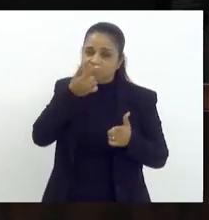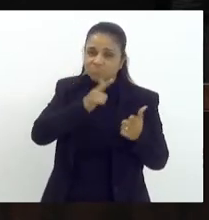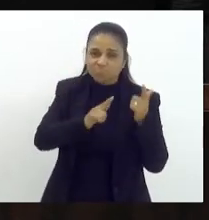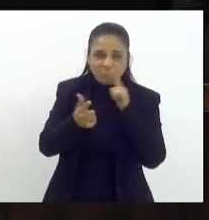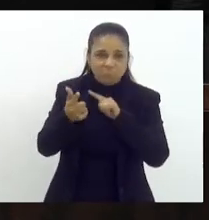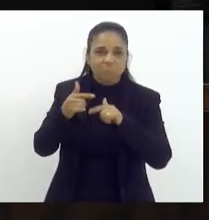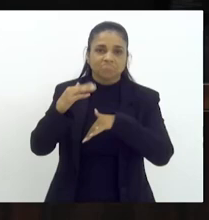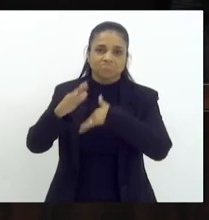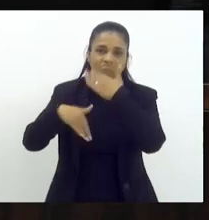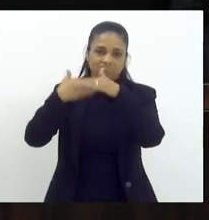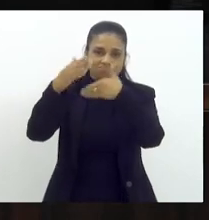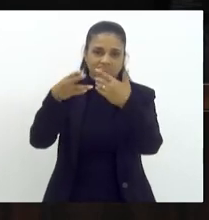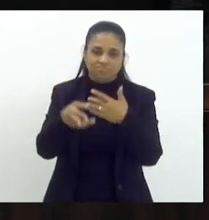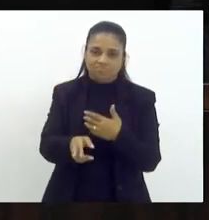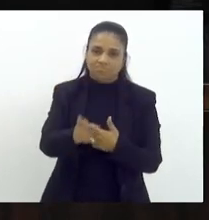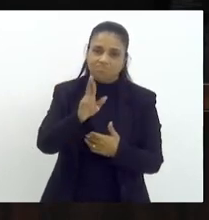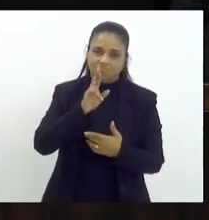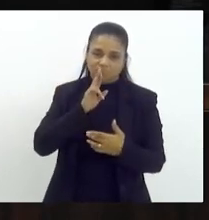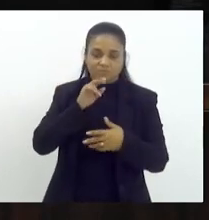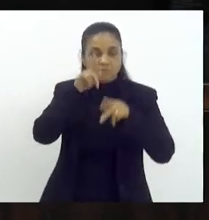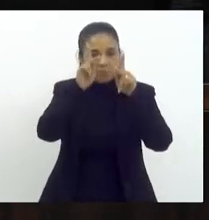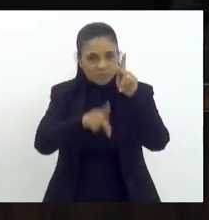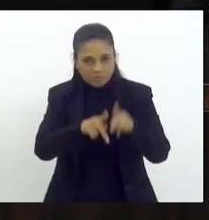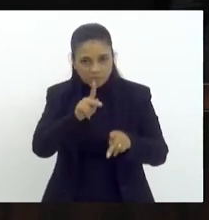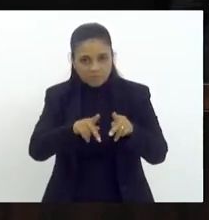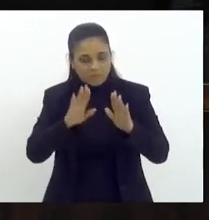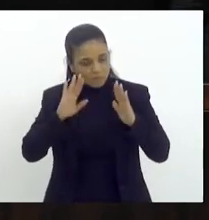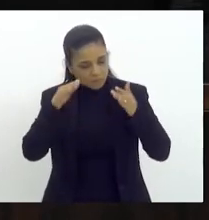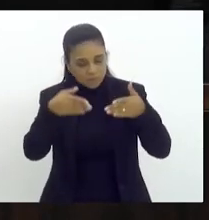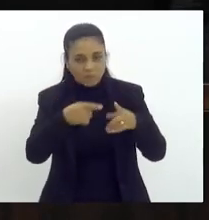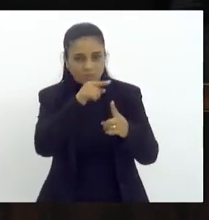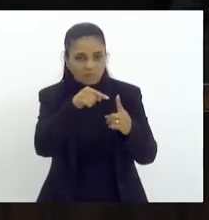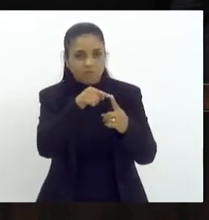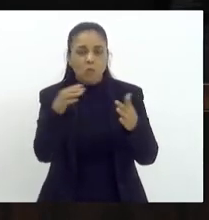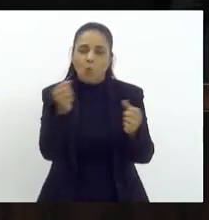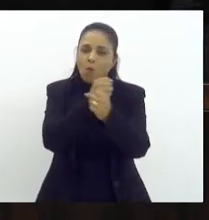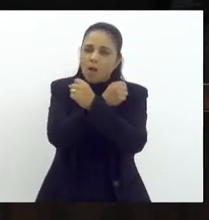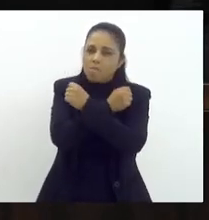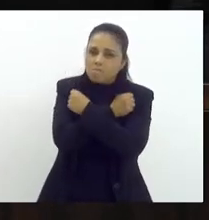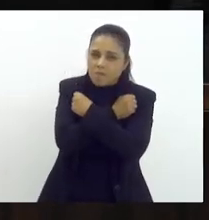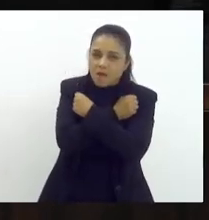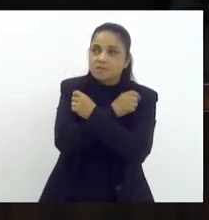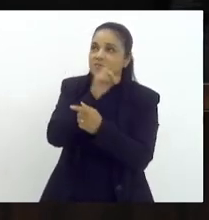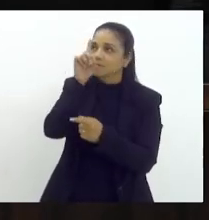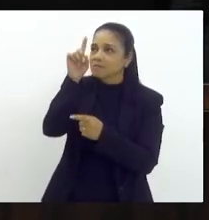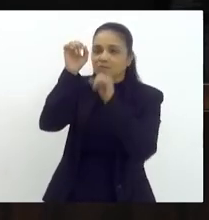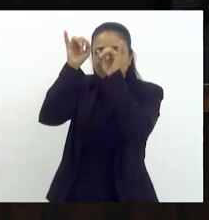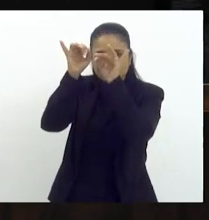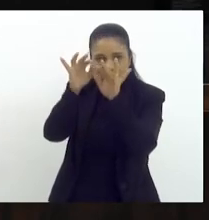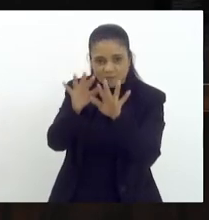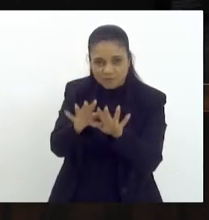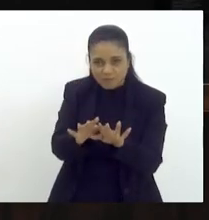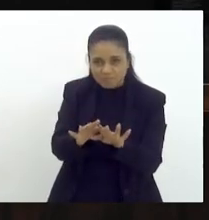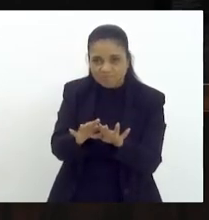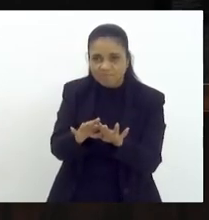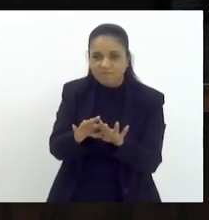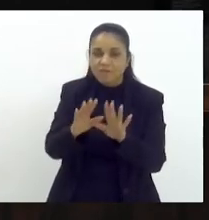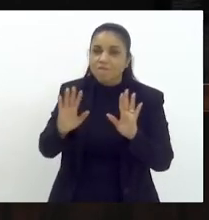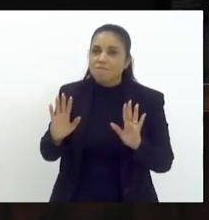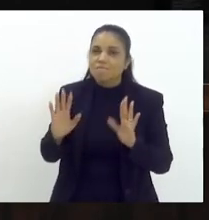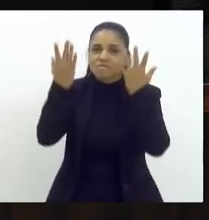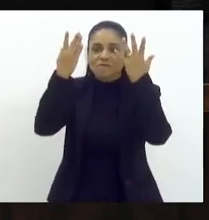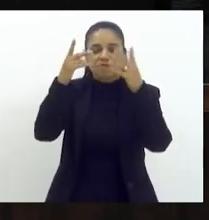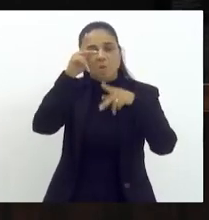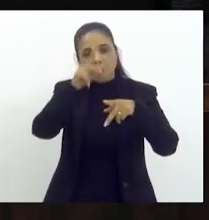grandes resultados para nossa população Um abraço querido a todos que Deus nos abençoe viva a população